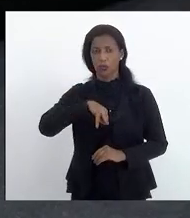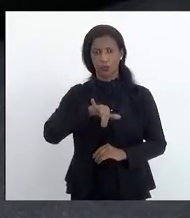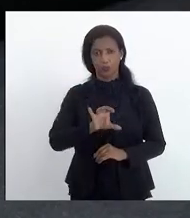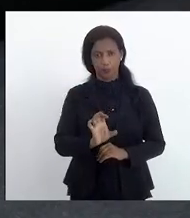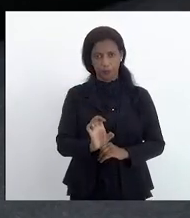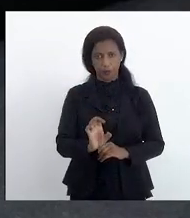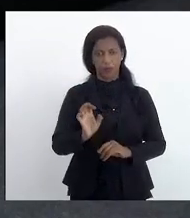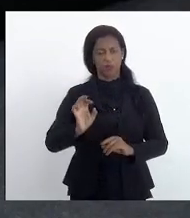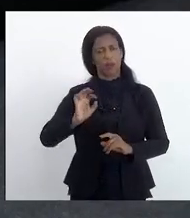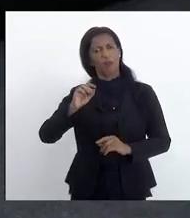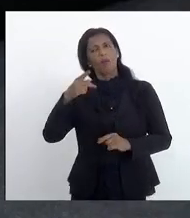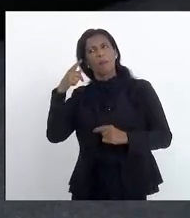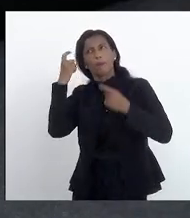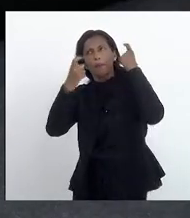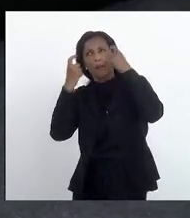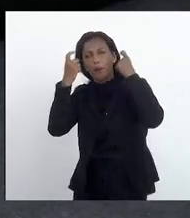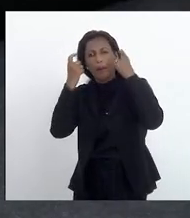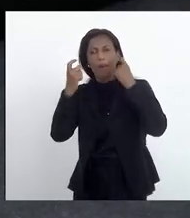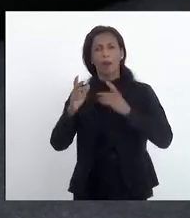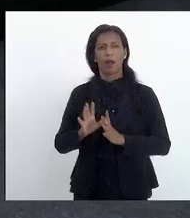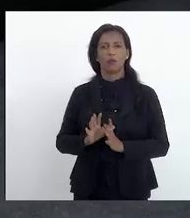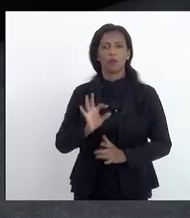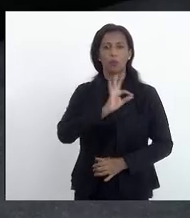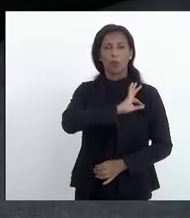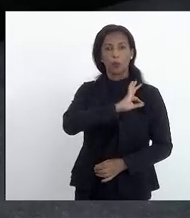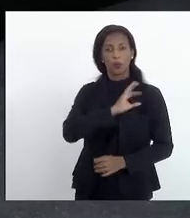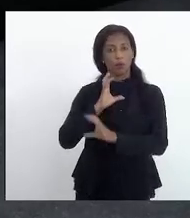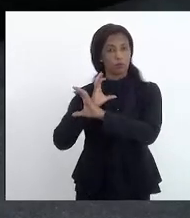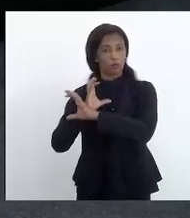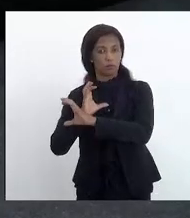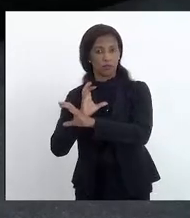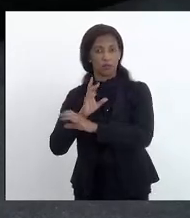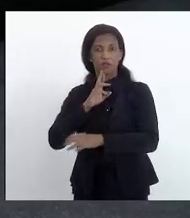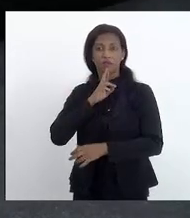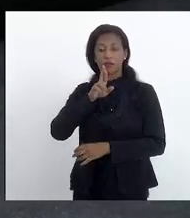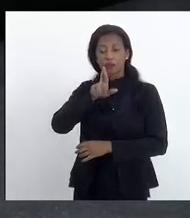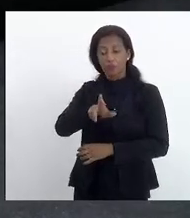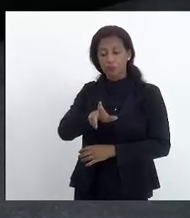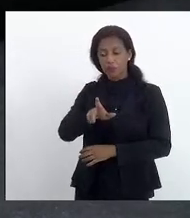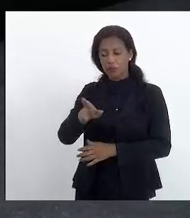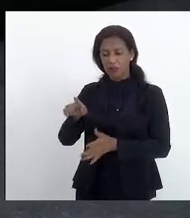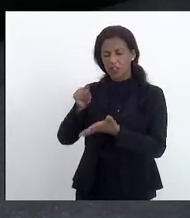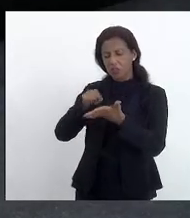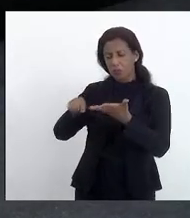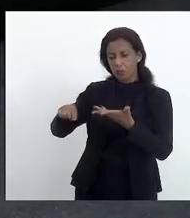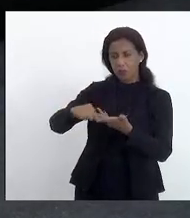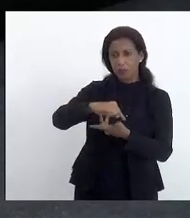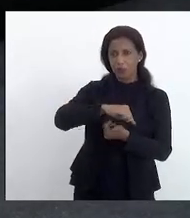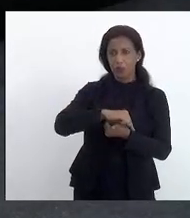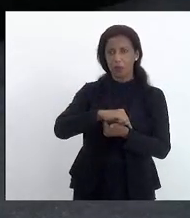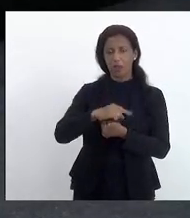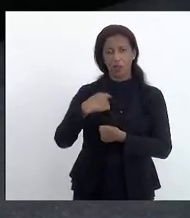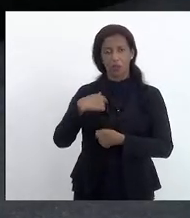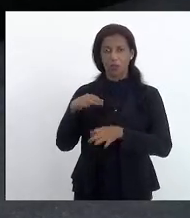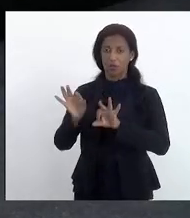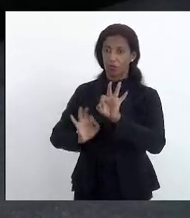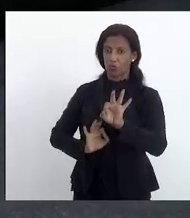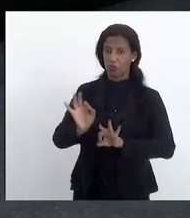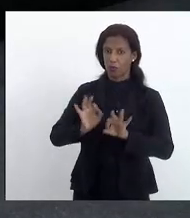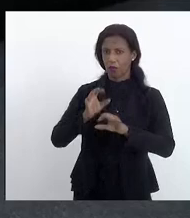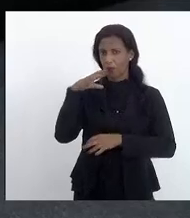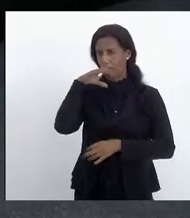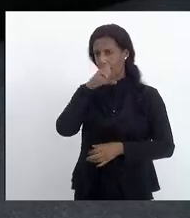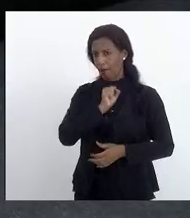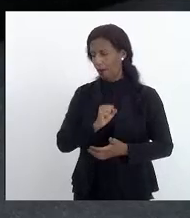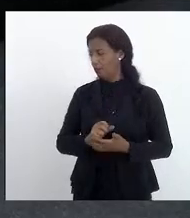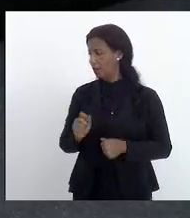dos policiais civis, e assiste razão a ele, fez aqui algumas observações. Eu queria, de uma forma